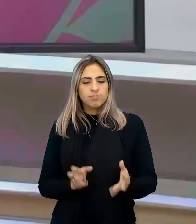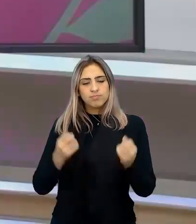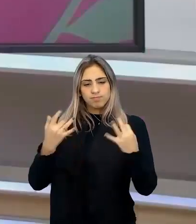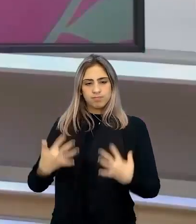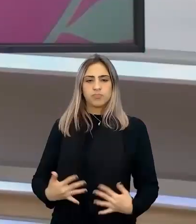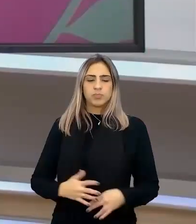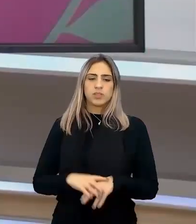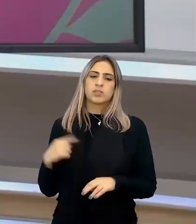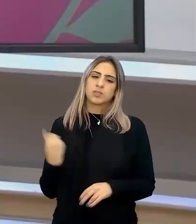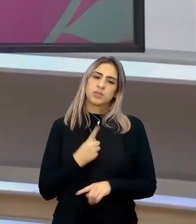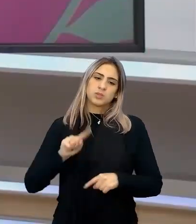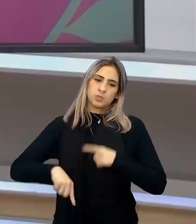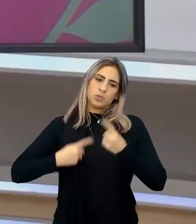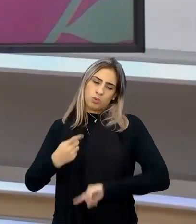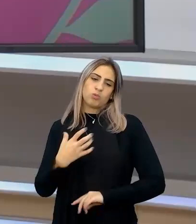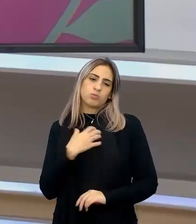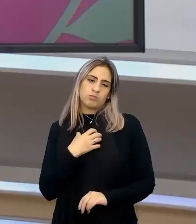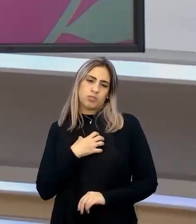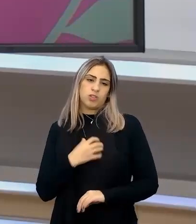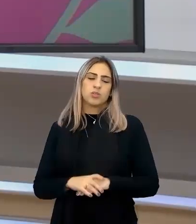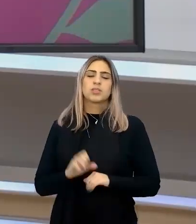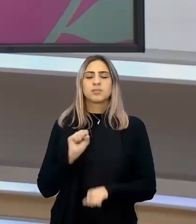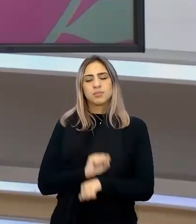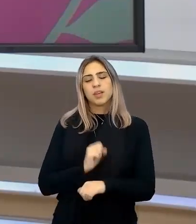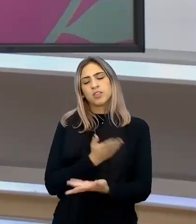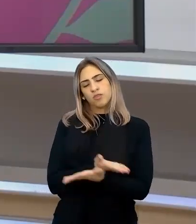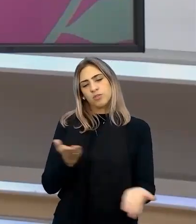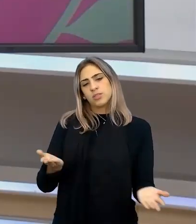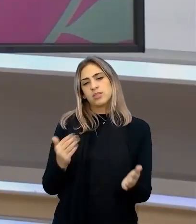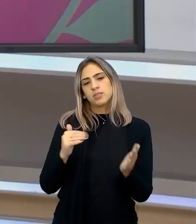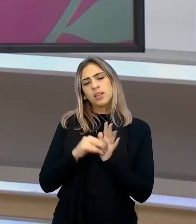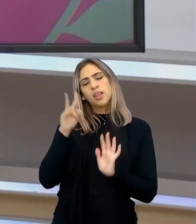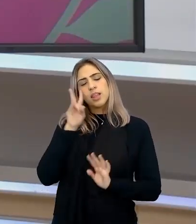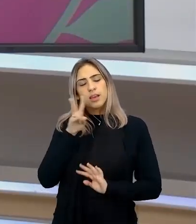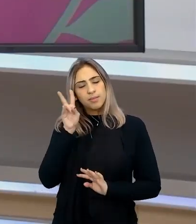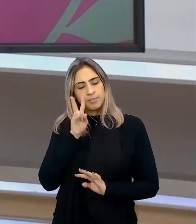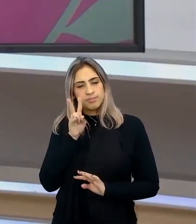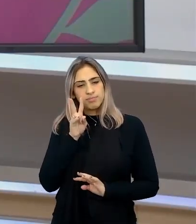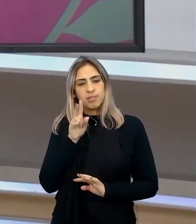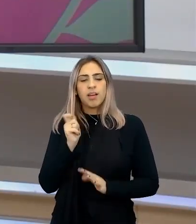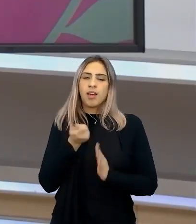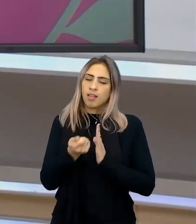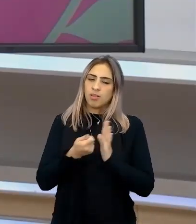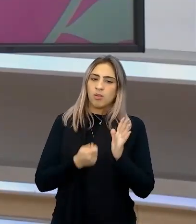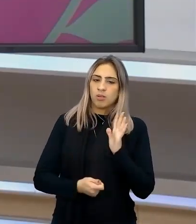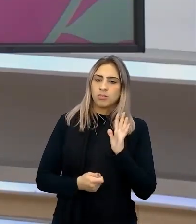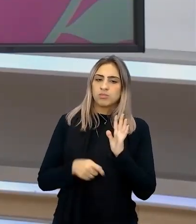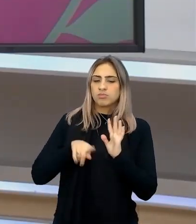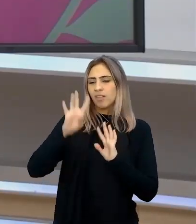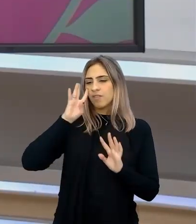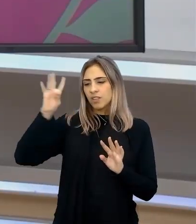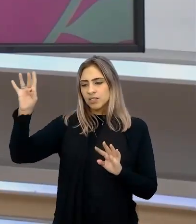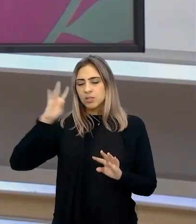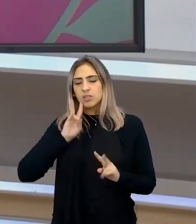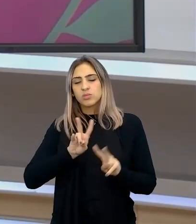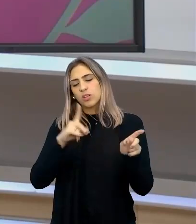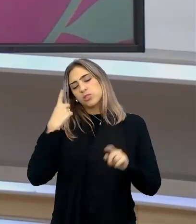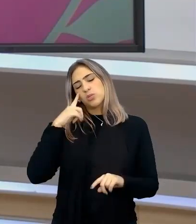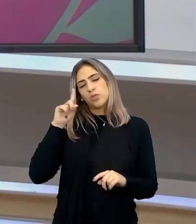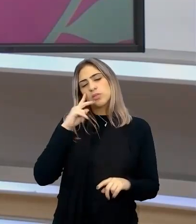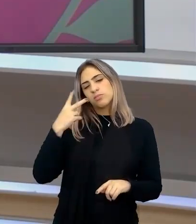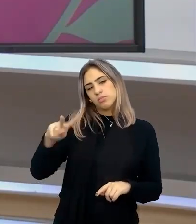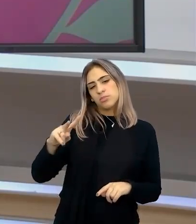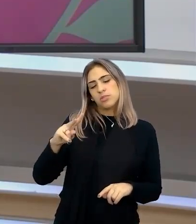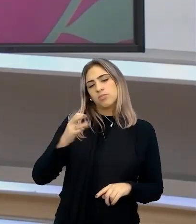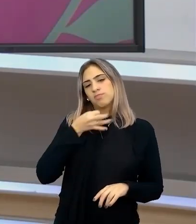casos. Esse é o nosso próximo módulo. Então, eu espero vocês e lembrem-se, anotem suas reflexões, suas dúvidas e os seus